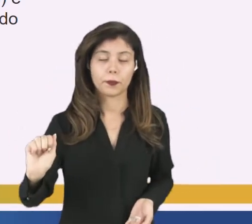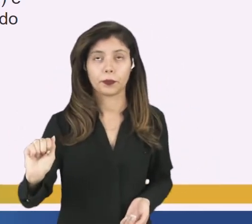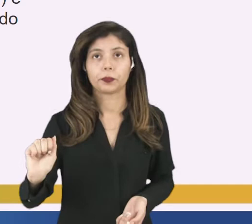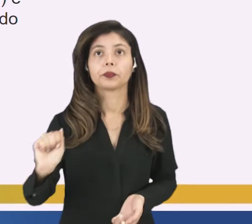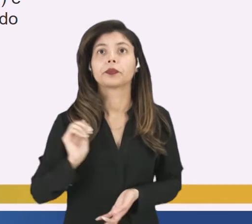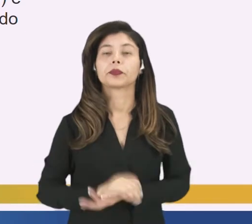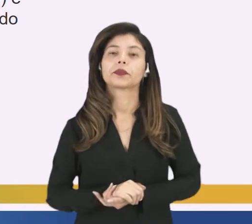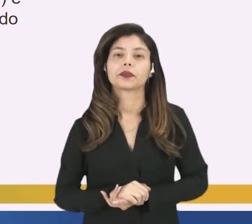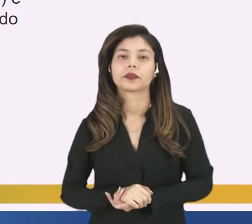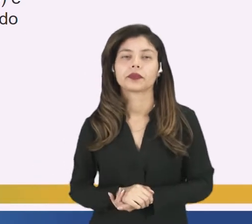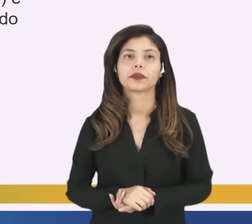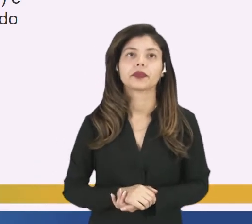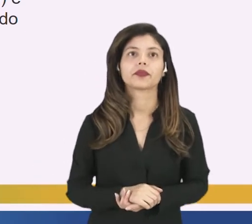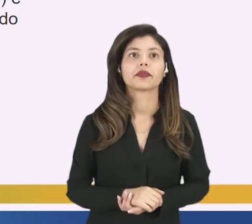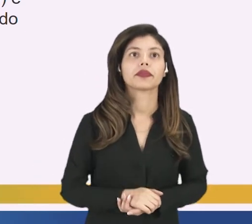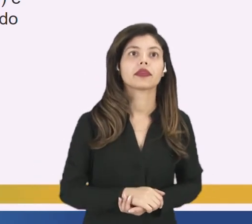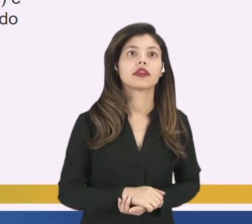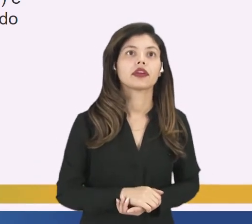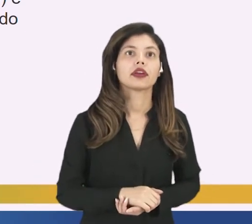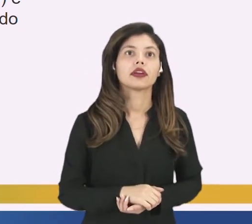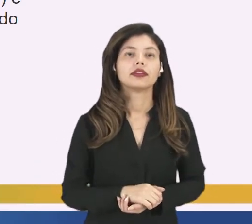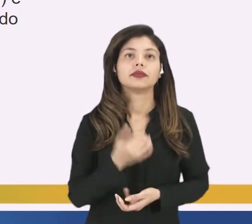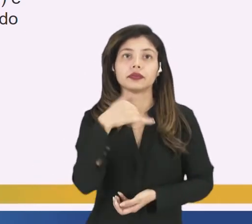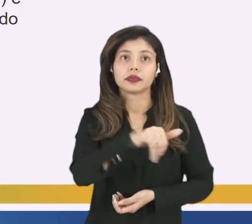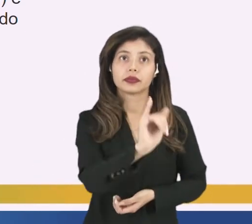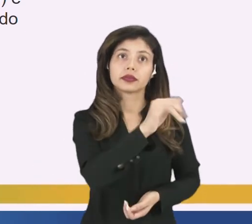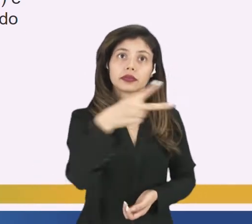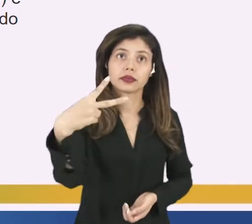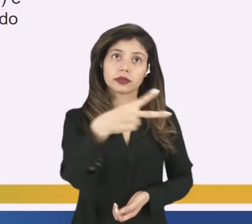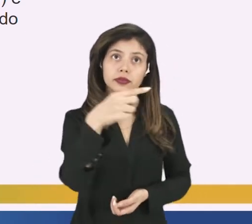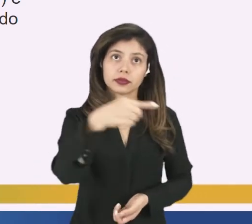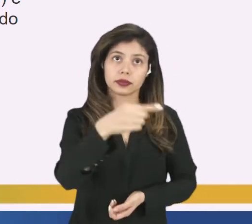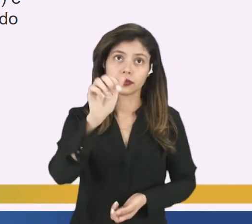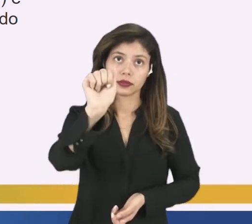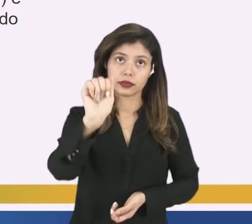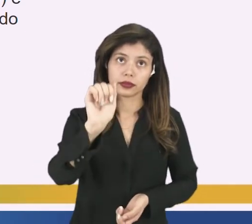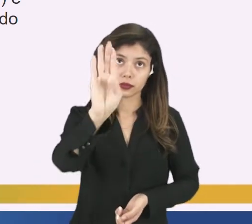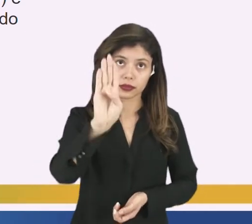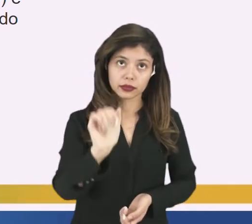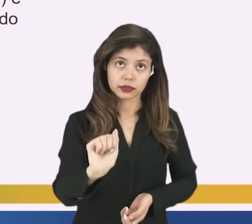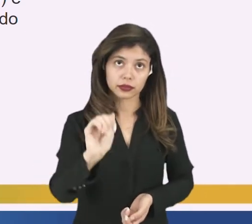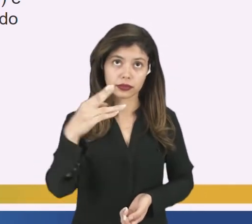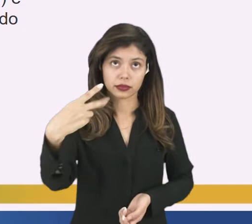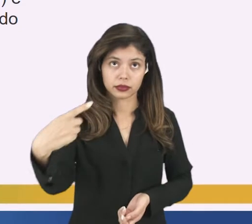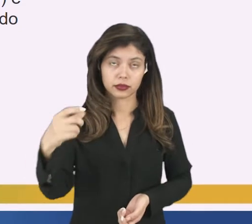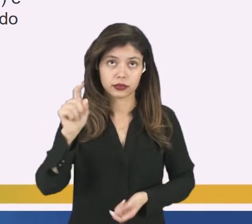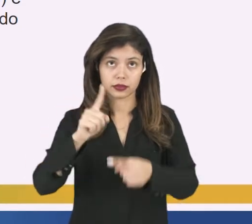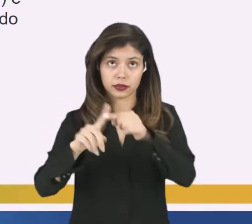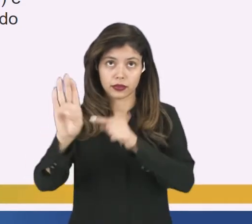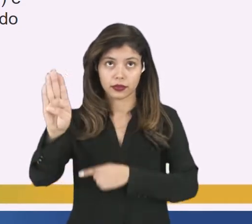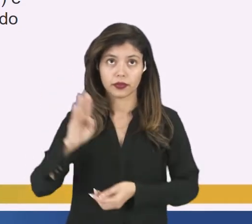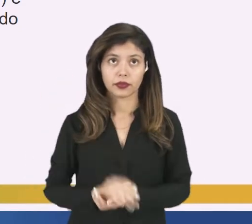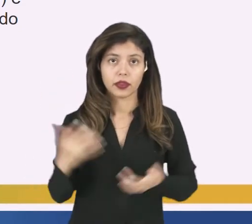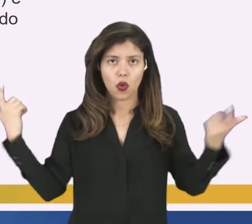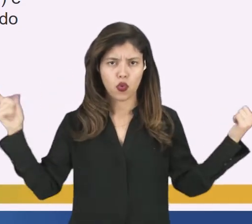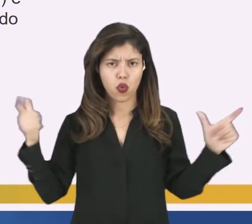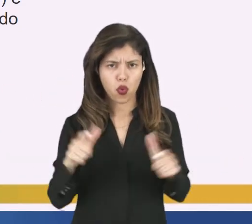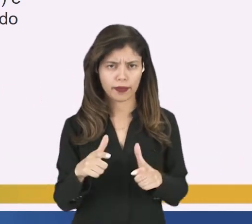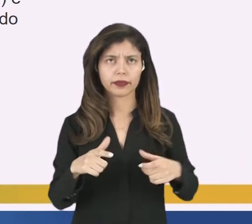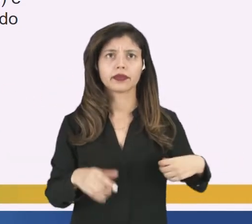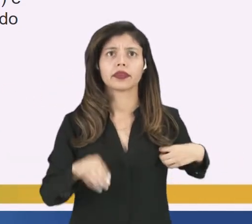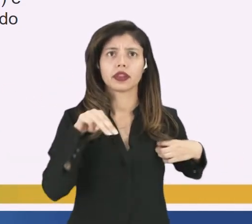meu m sempre vai estar no formato menos b sobre a. Tá? O y é menos b sobre ax mais b. Lembra que a